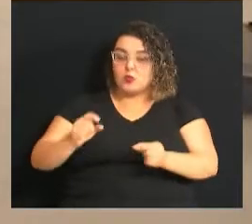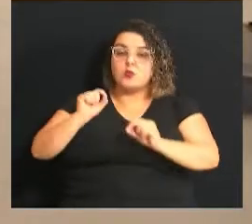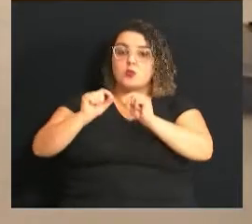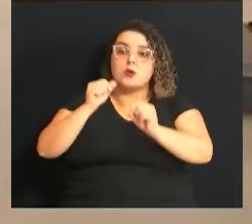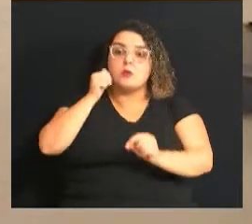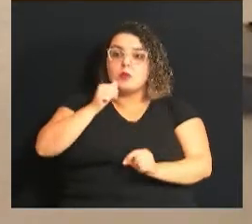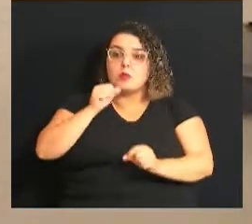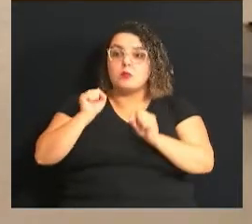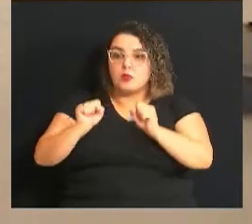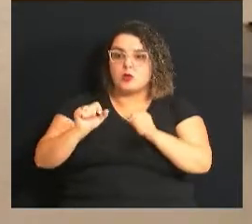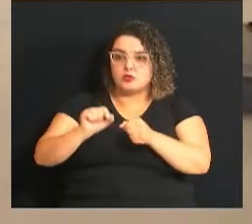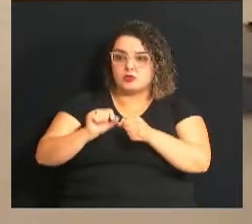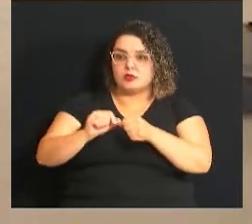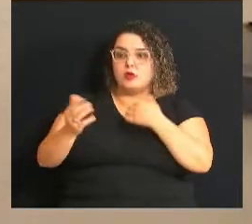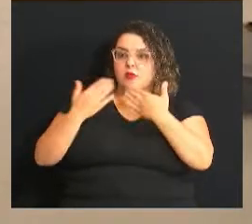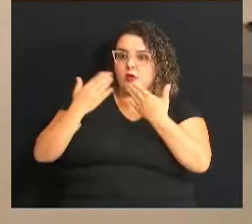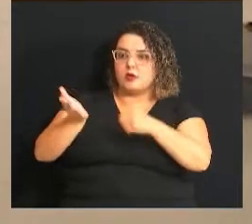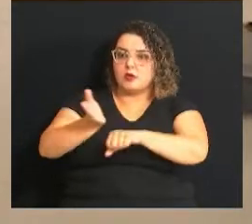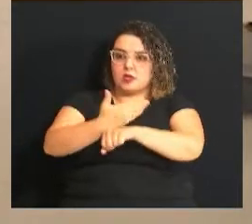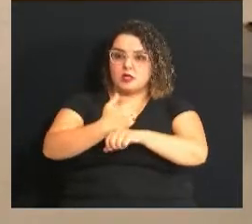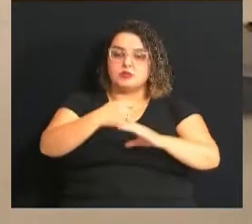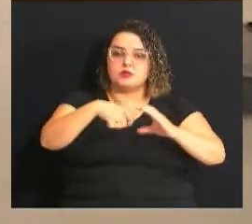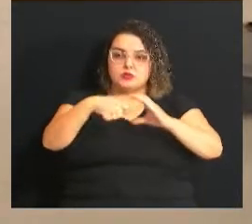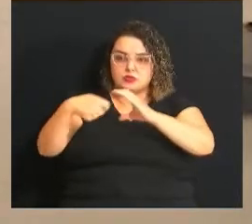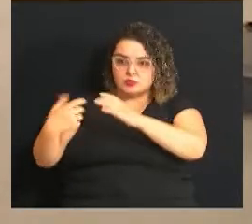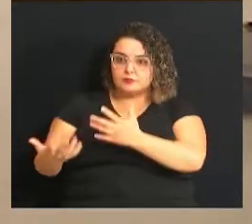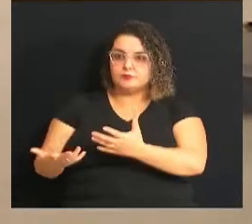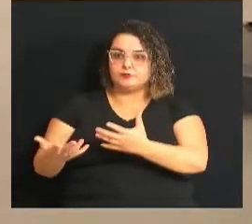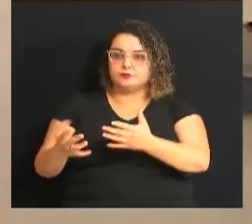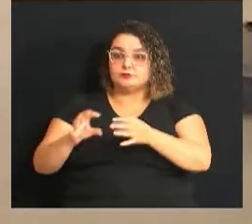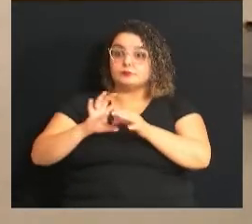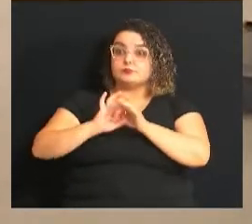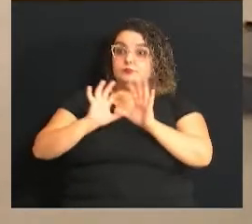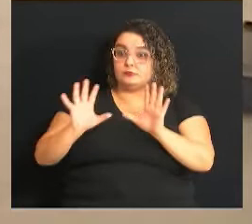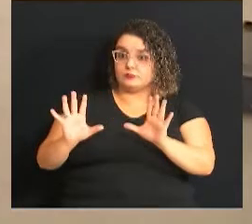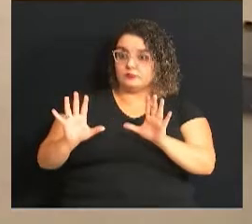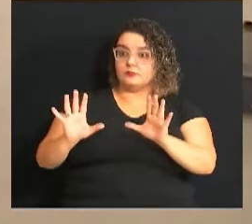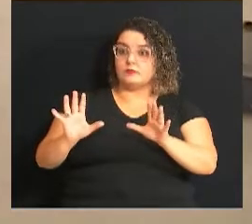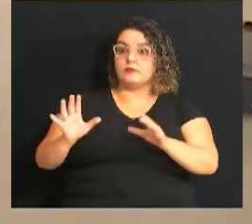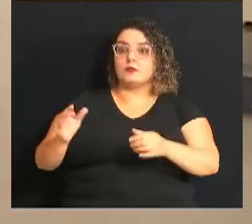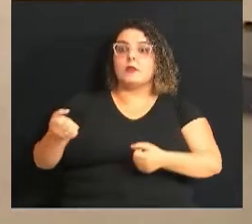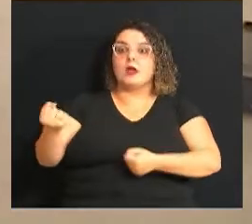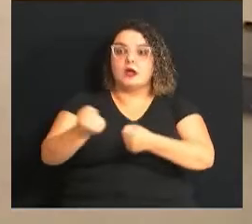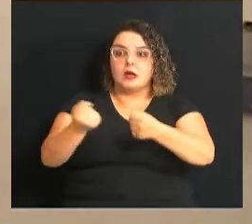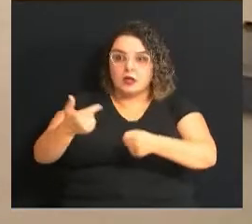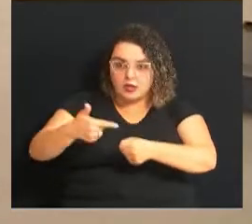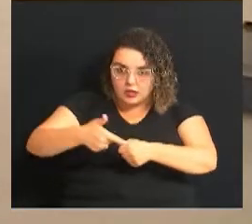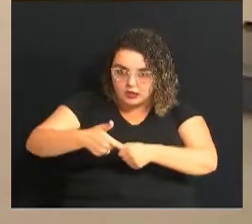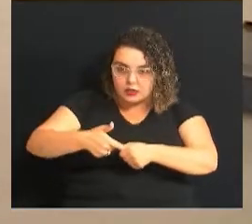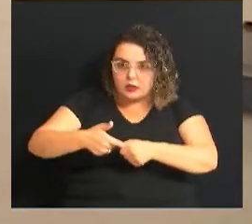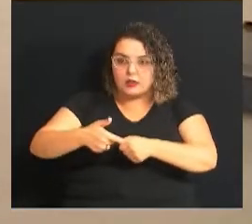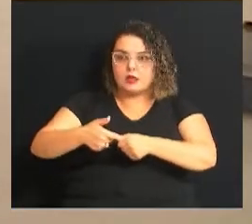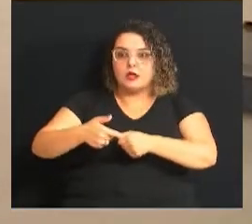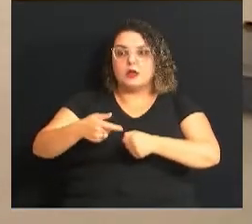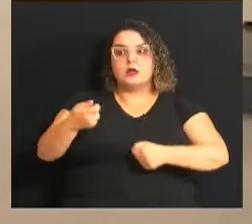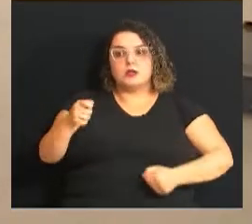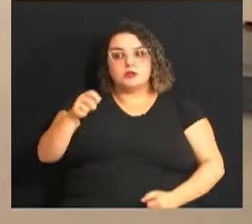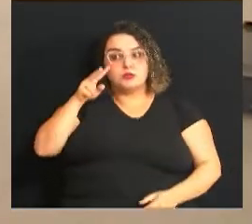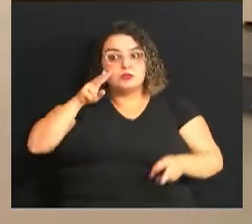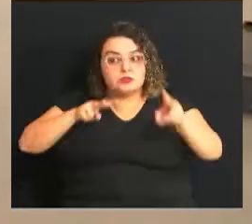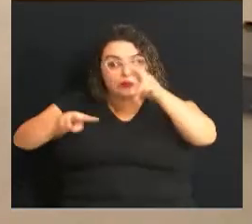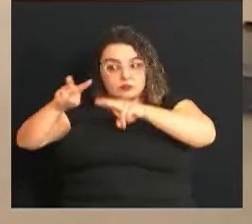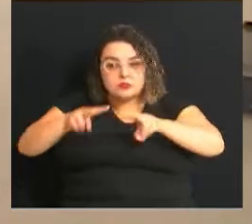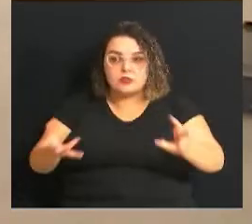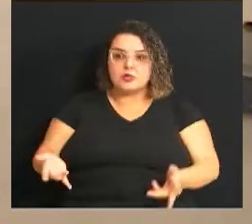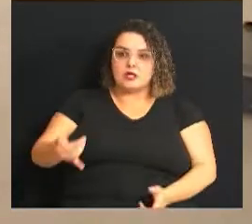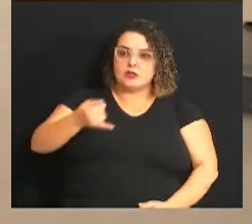fazer. A gente estava aqui conversando antes de entrar ao vivo, sempre deixar ali carro abastecido, chave sempre à vista. Infelizmente, ela